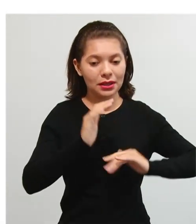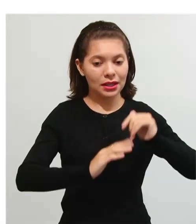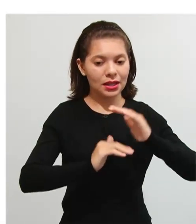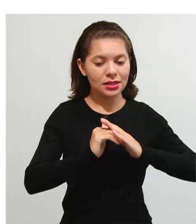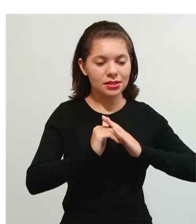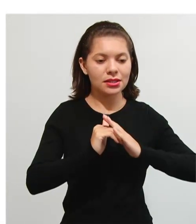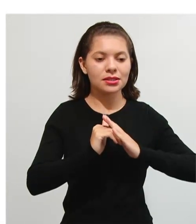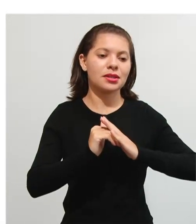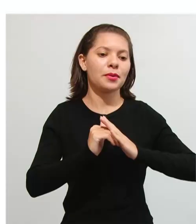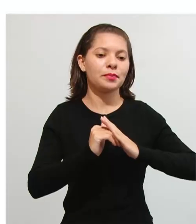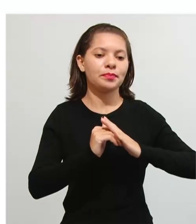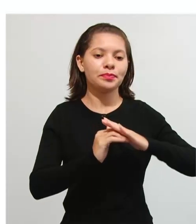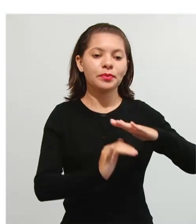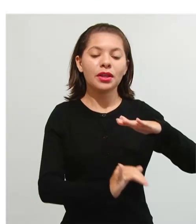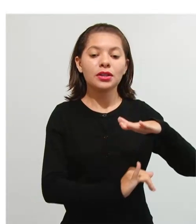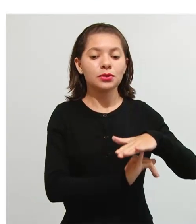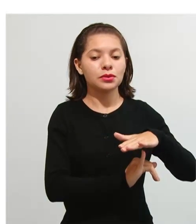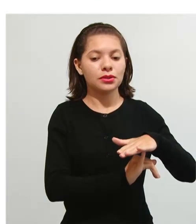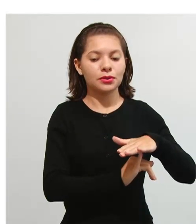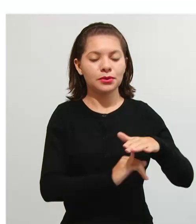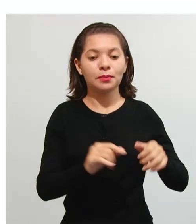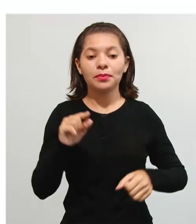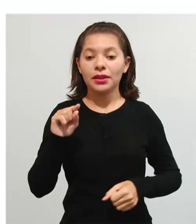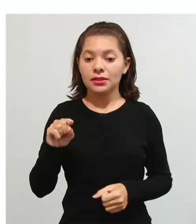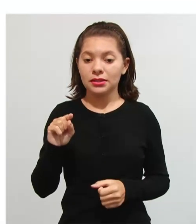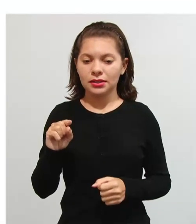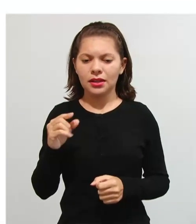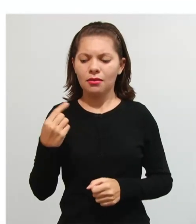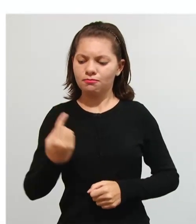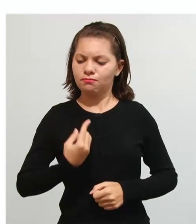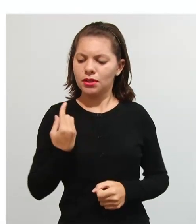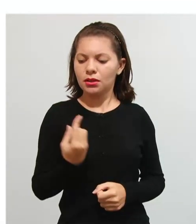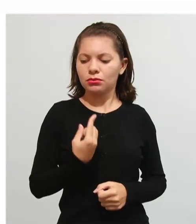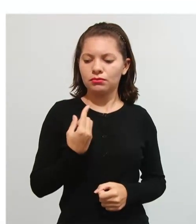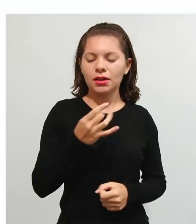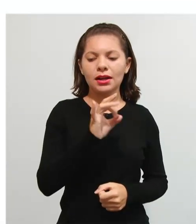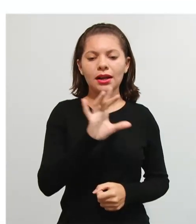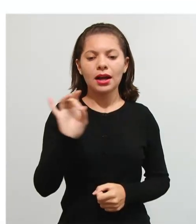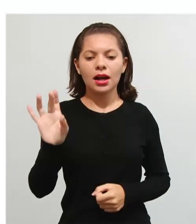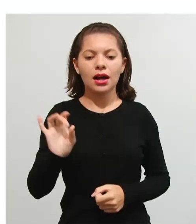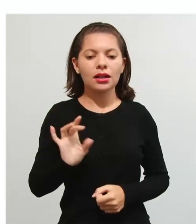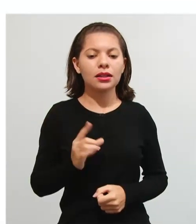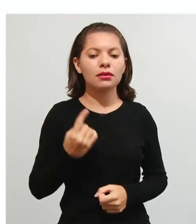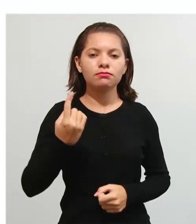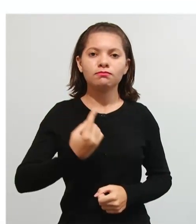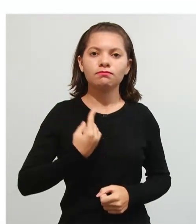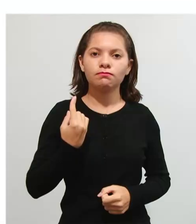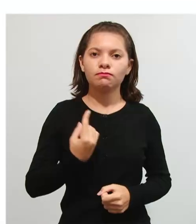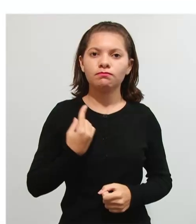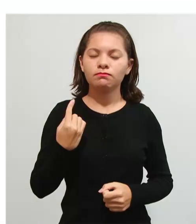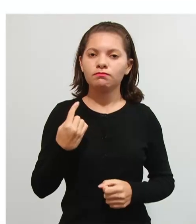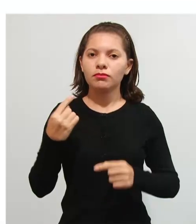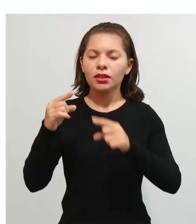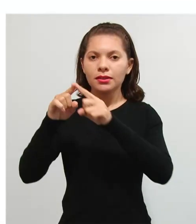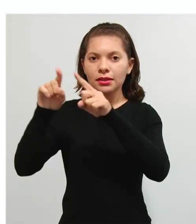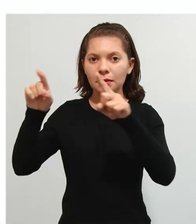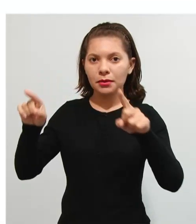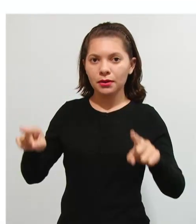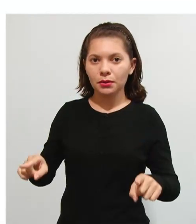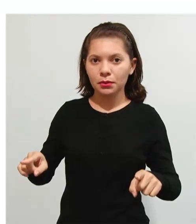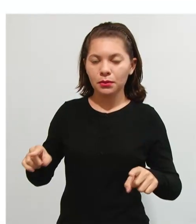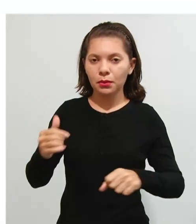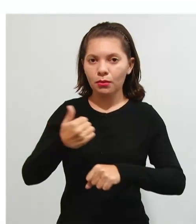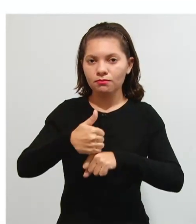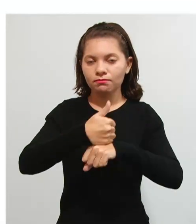organizacionais. Quer dizer, as individuais estão relacionadas a cada um, né? A cada trabalhador, o que ele é capaz de fazer. E